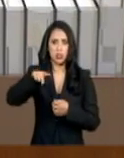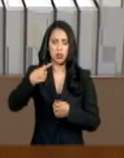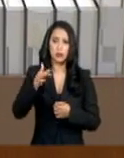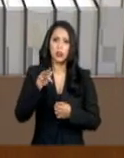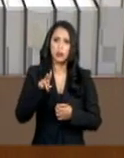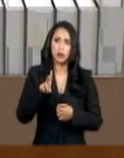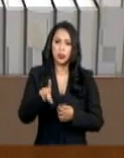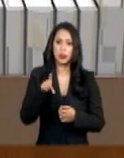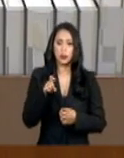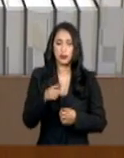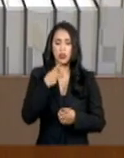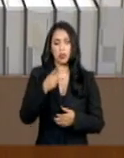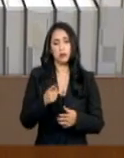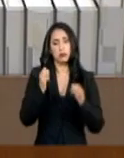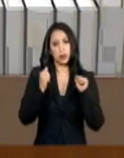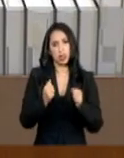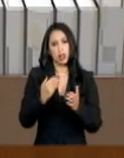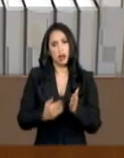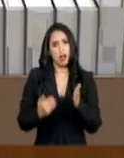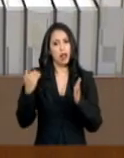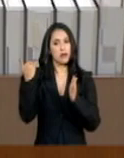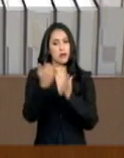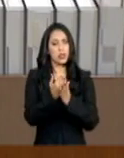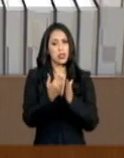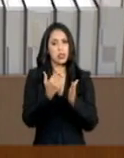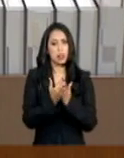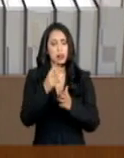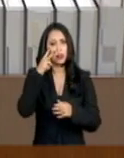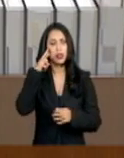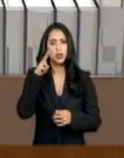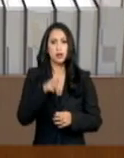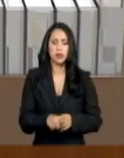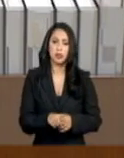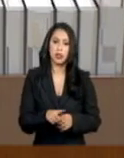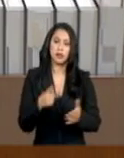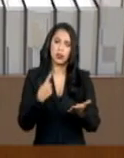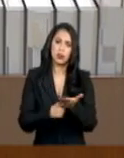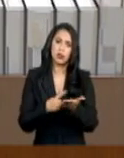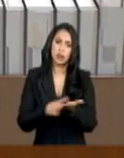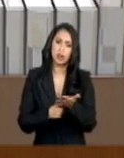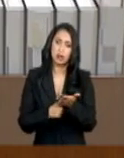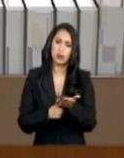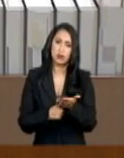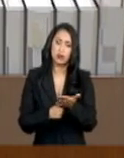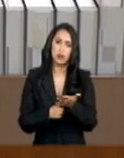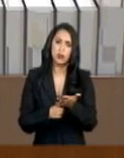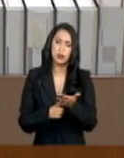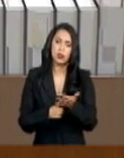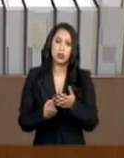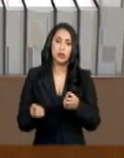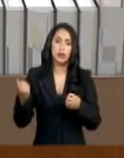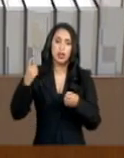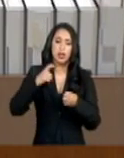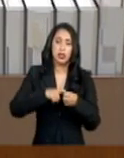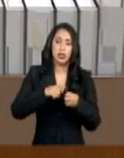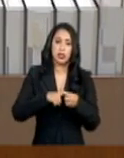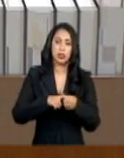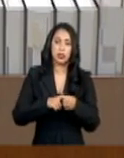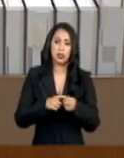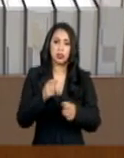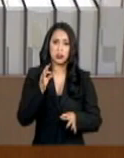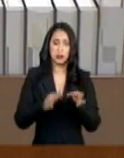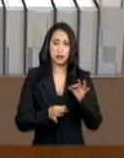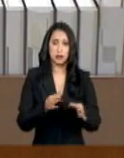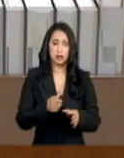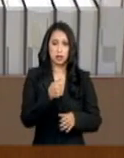seria possível avançar já para alcançar o agora determinar o retorno da sentença condenatória em primeira